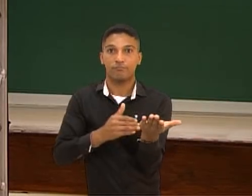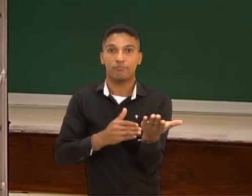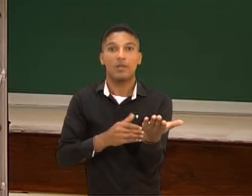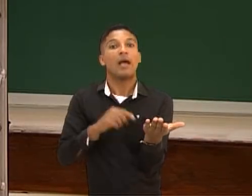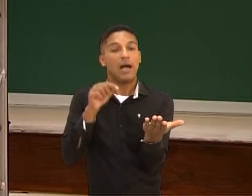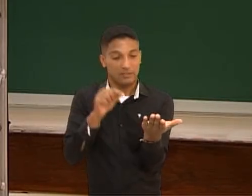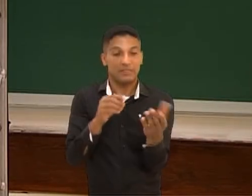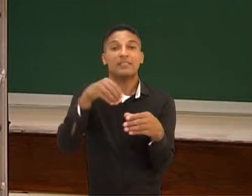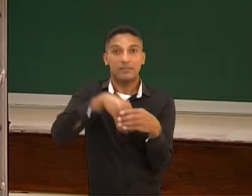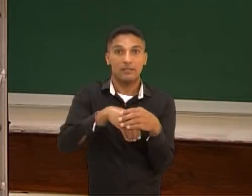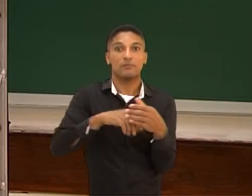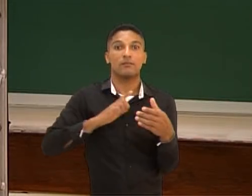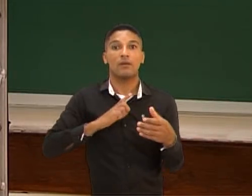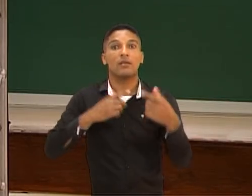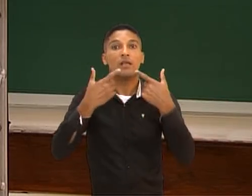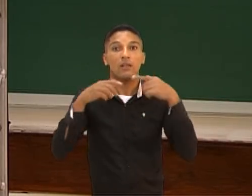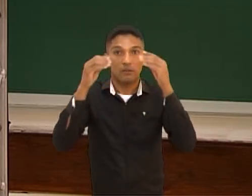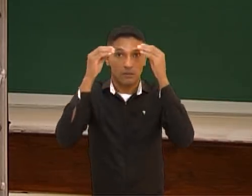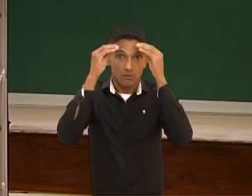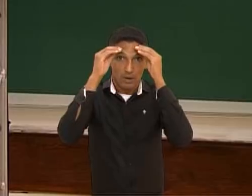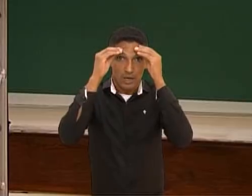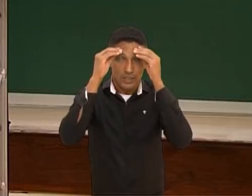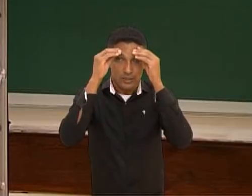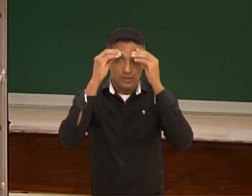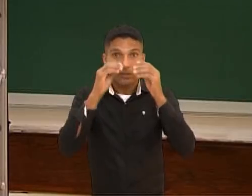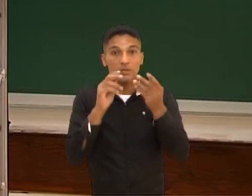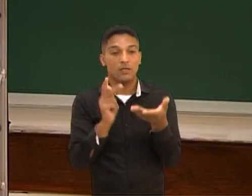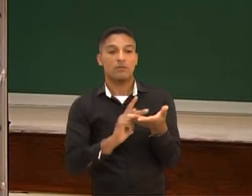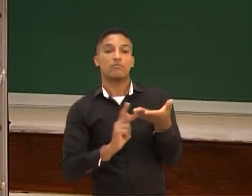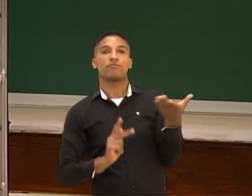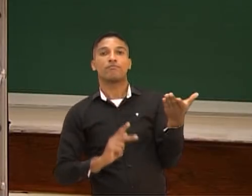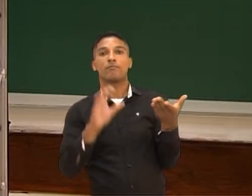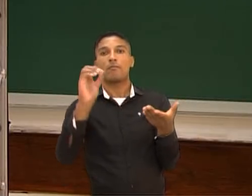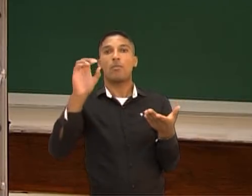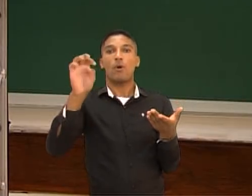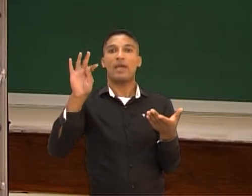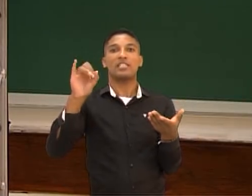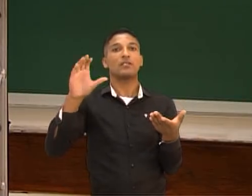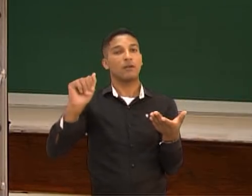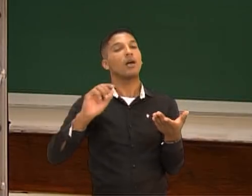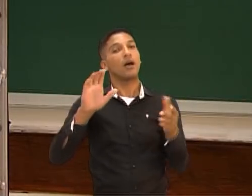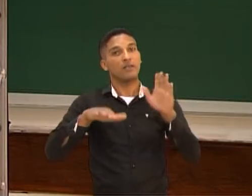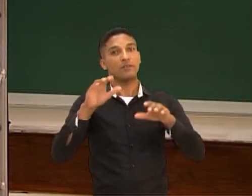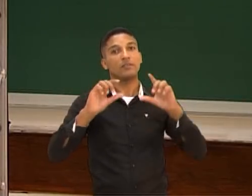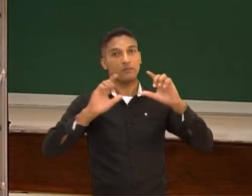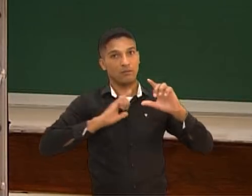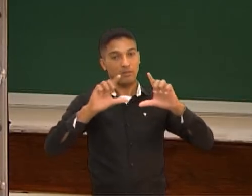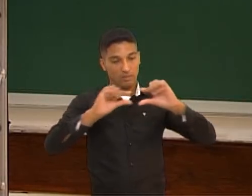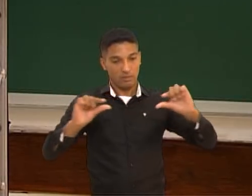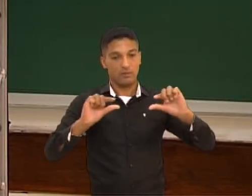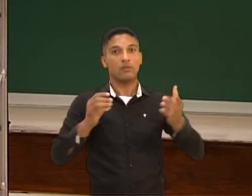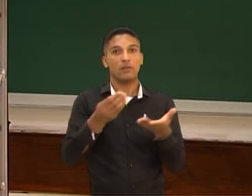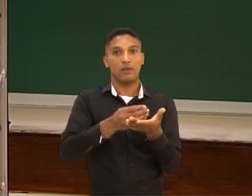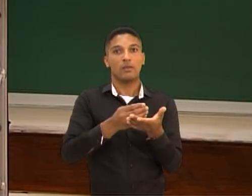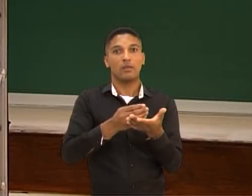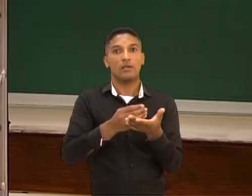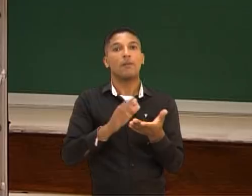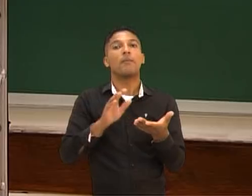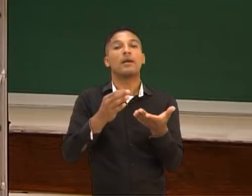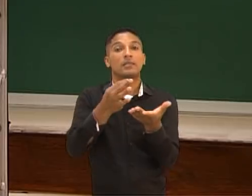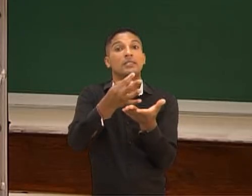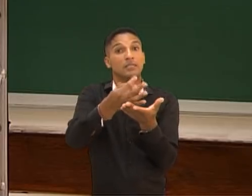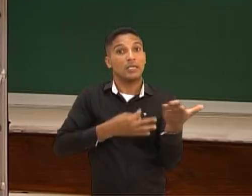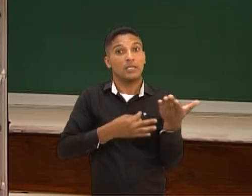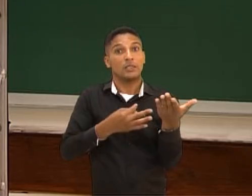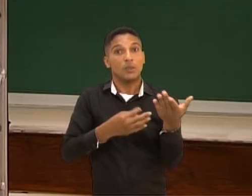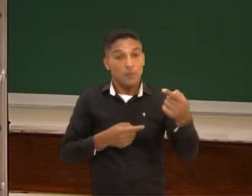que às vezes a extensão utilizada ali no texto, ela é muito curta, de forma que